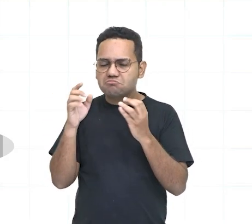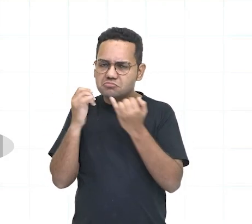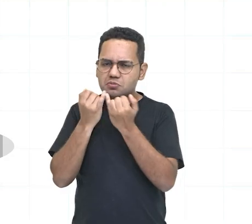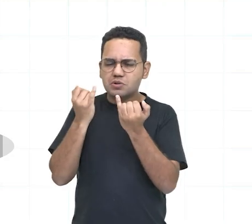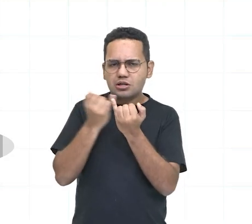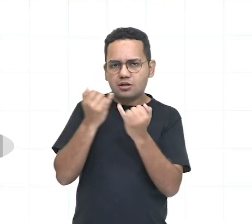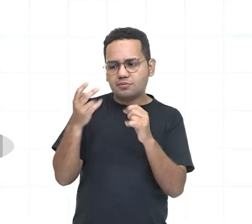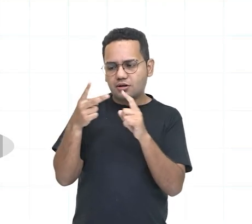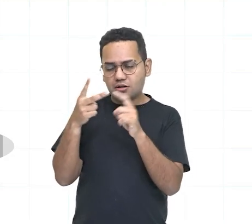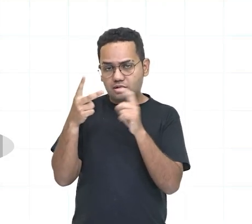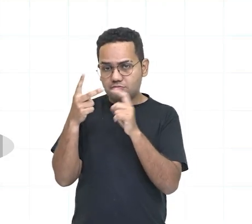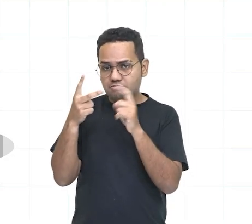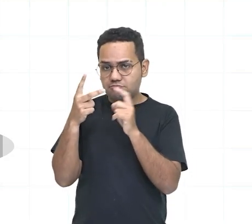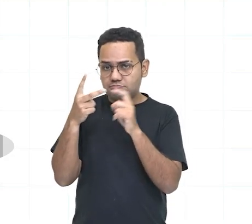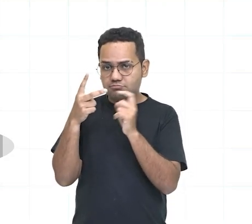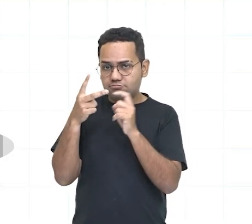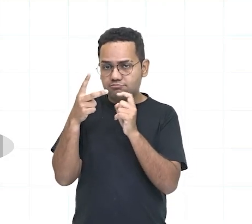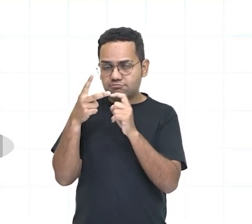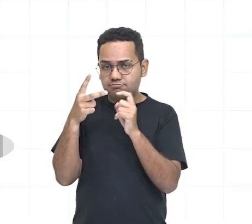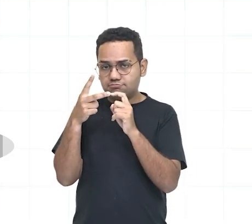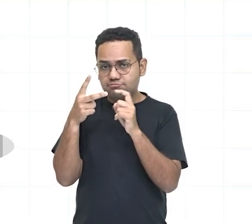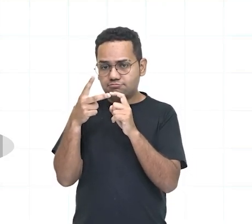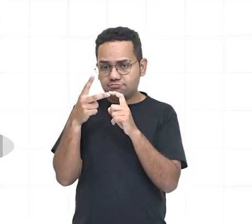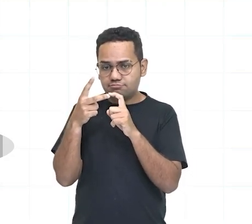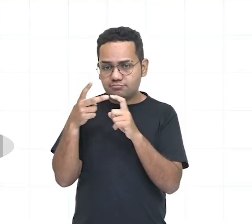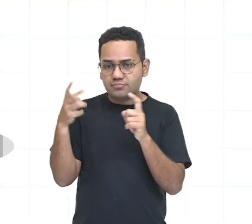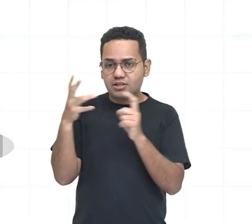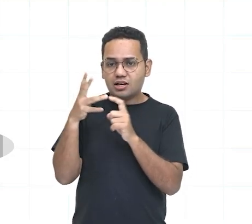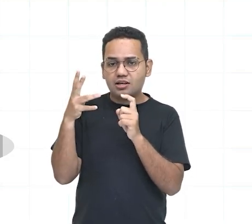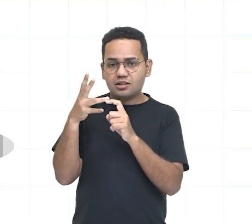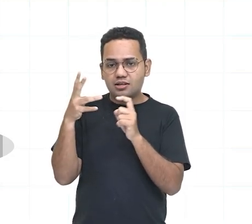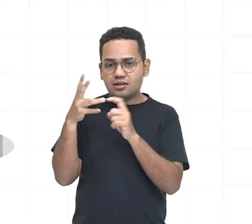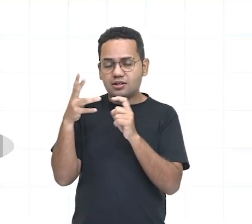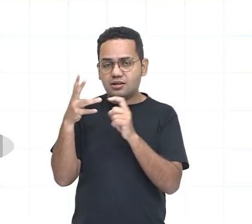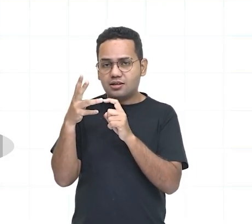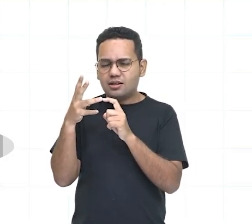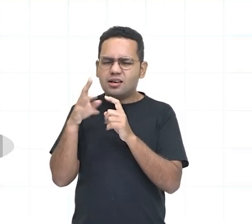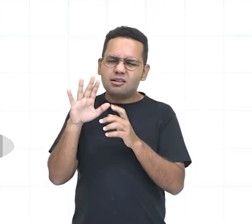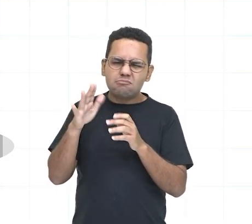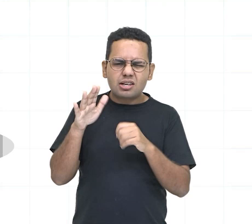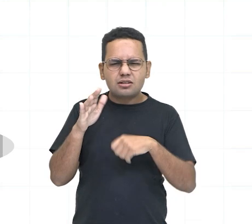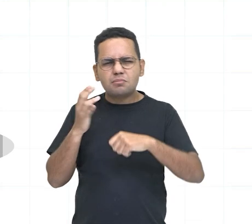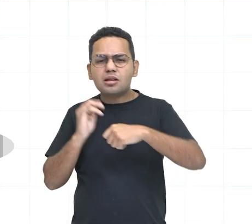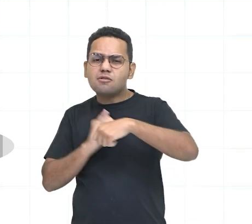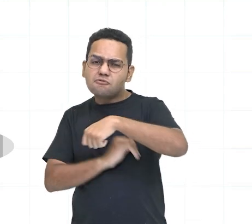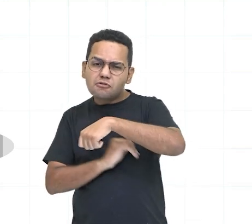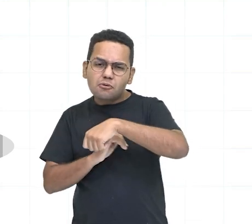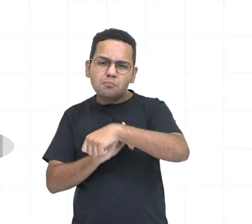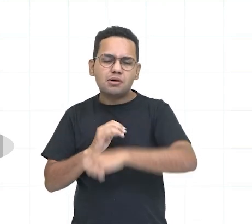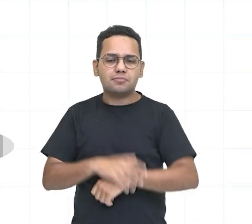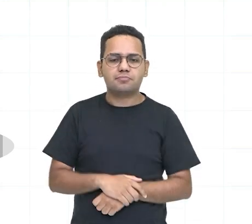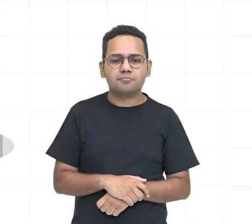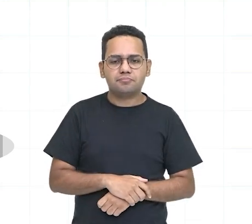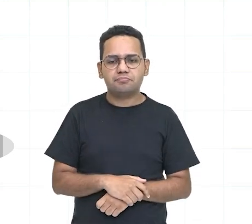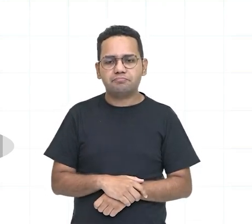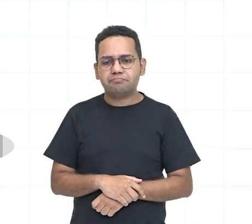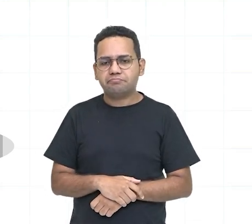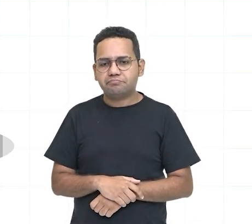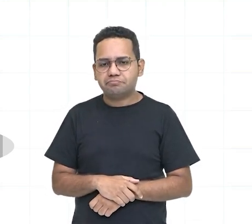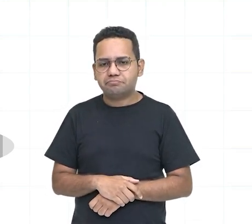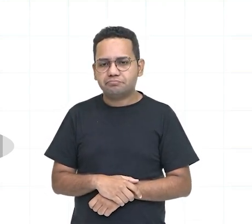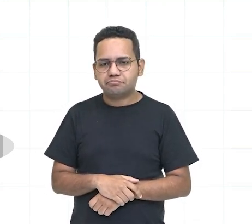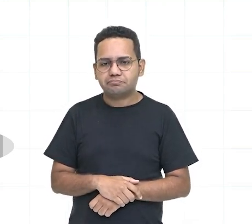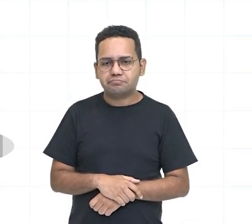could, ele é um pouco mais informal do que o might, mas eles assumem basicamente a mesma função. Então,